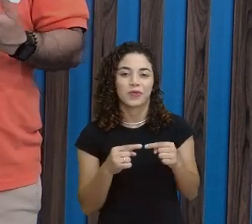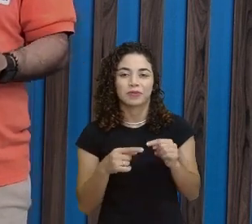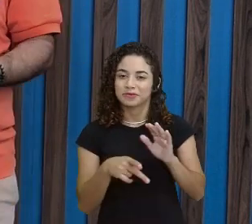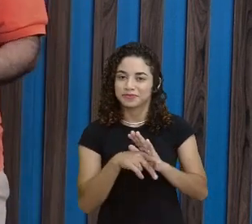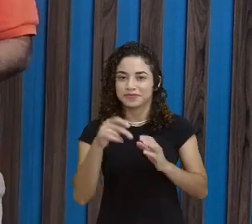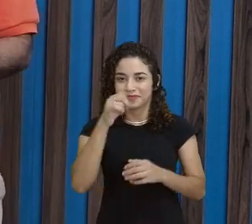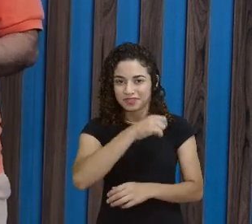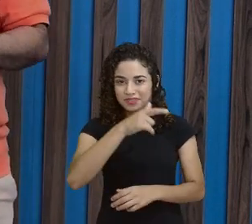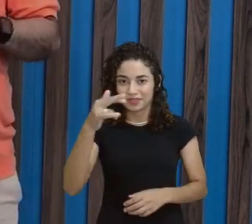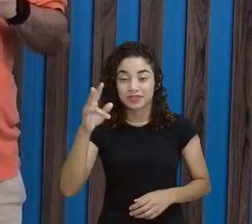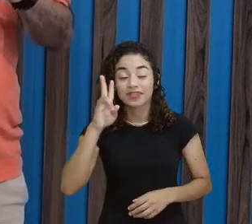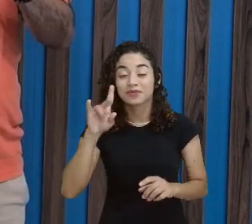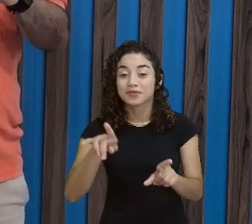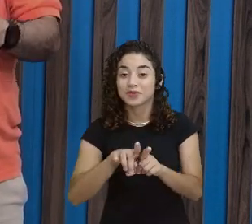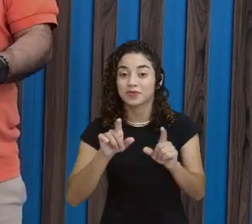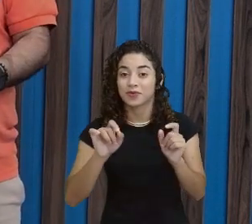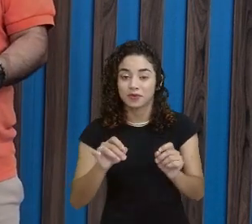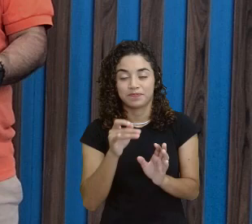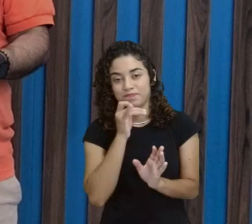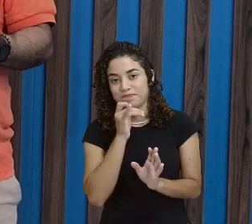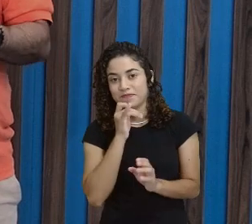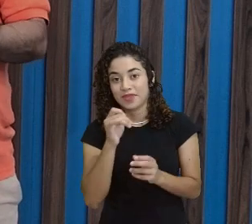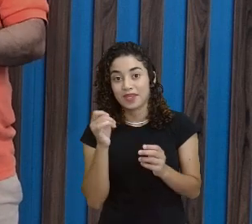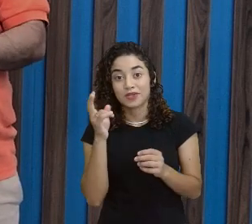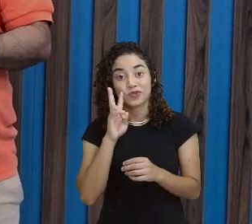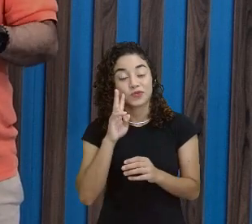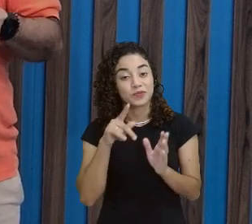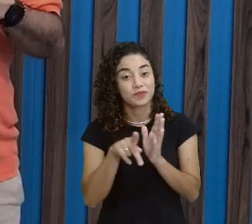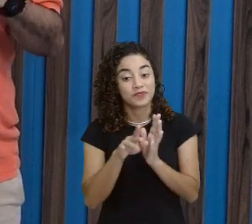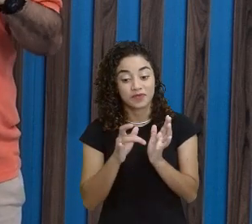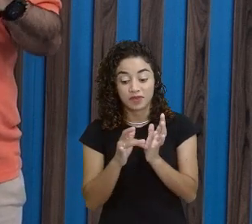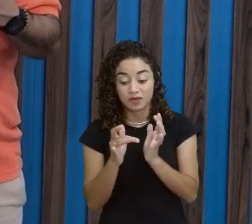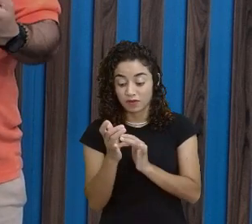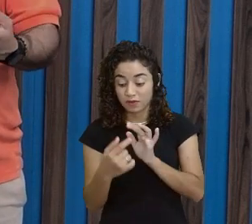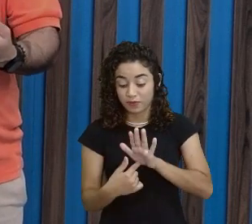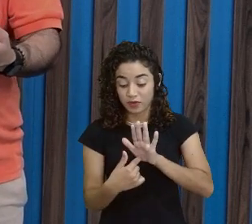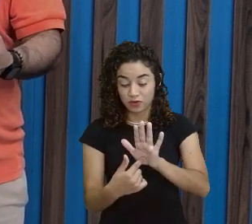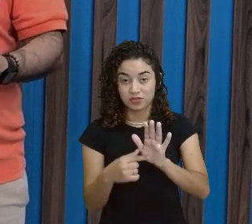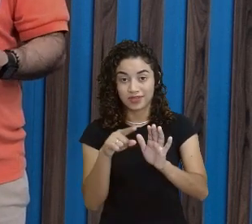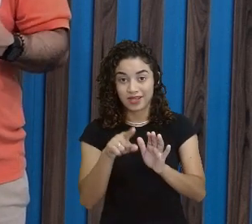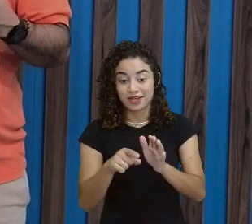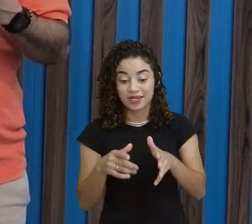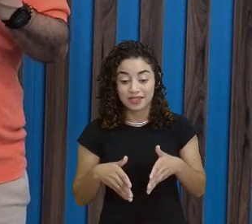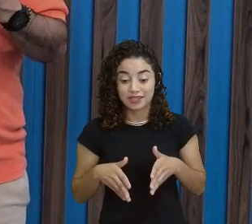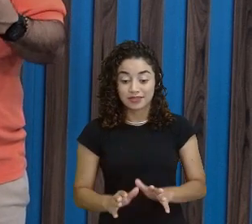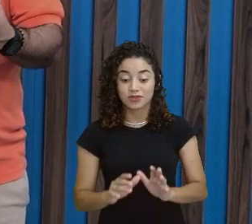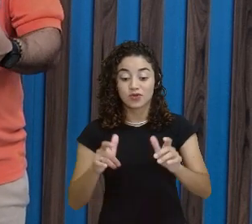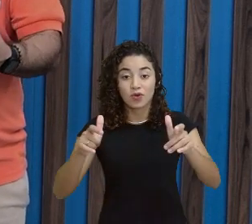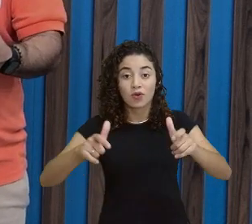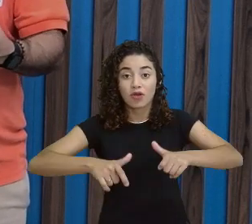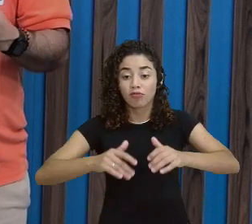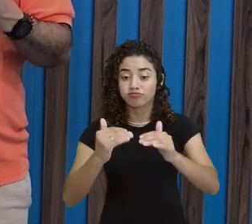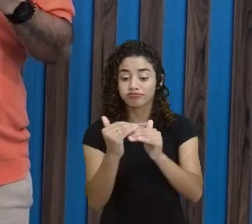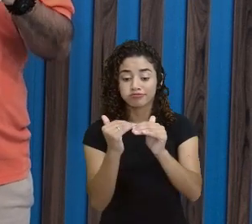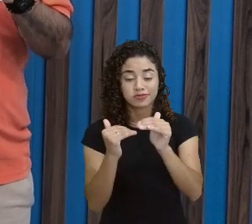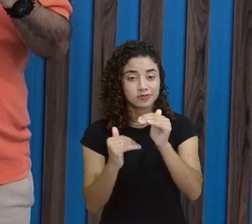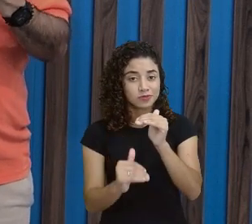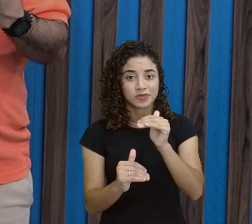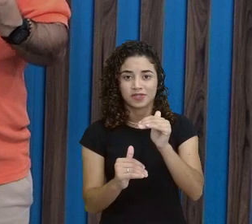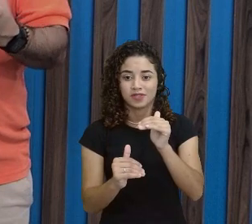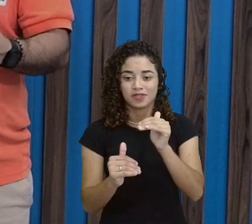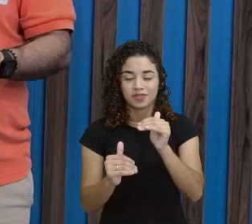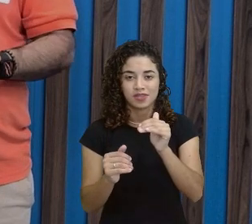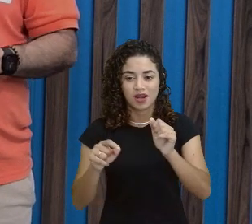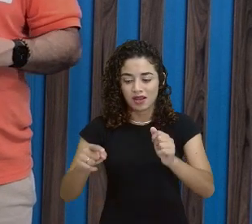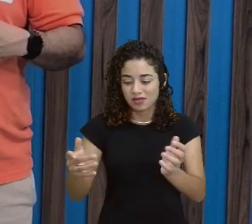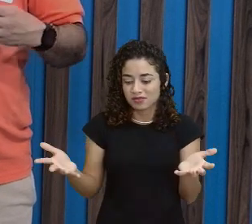por exemplo, né, a história de Jesus mostra que ele nasceu, né, num local bem humilde, numa